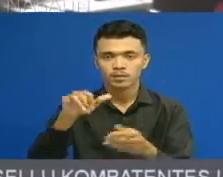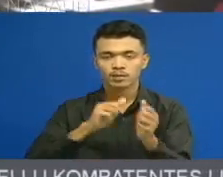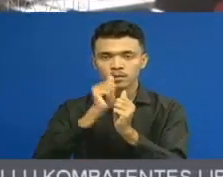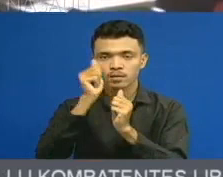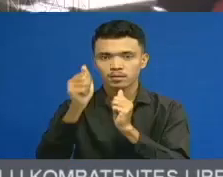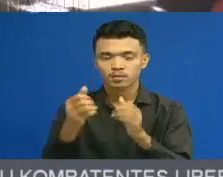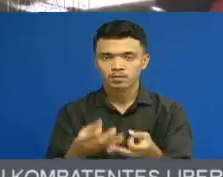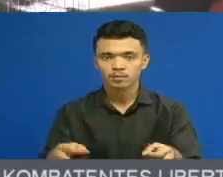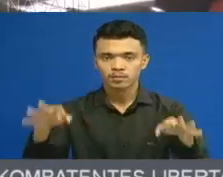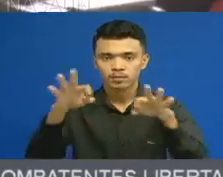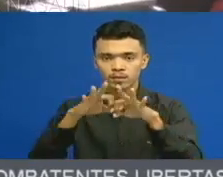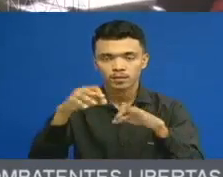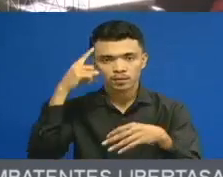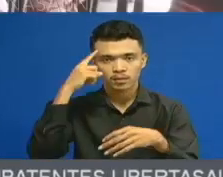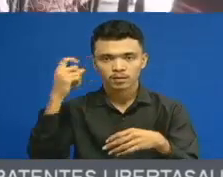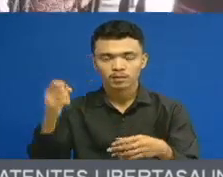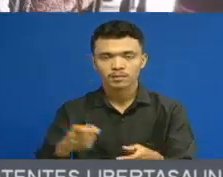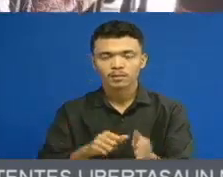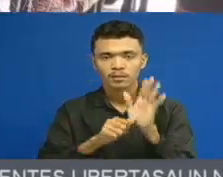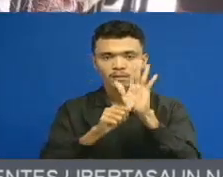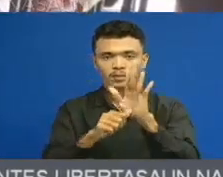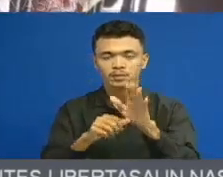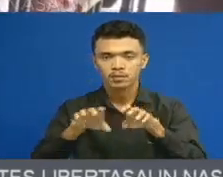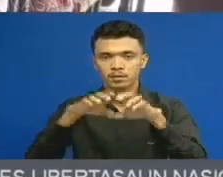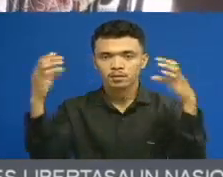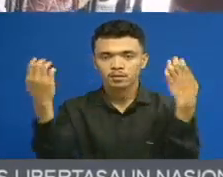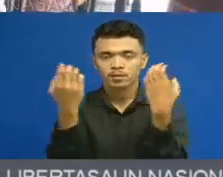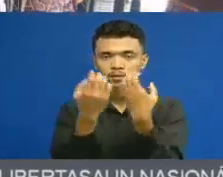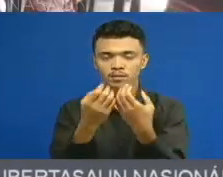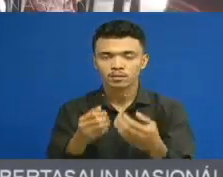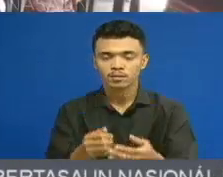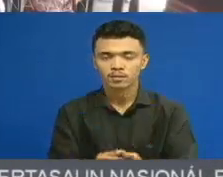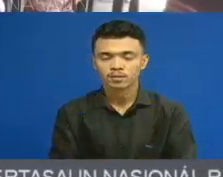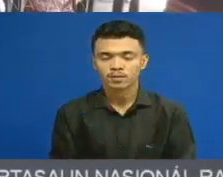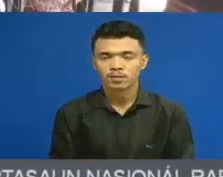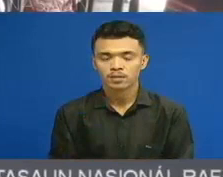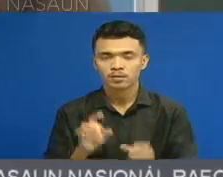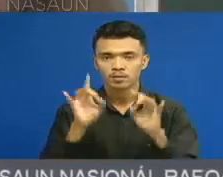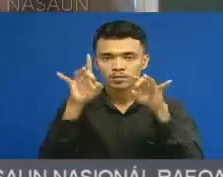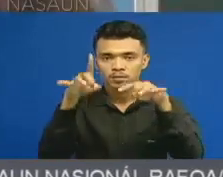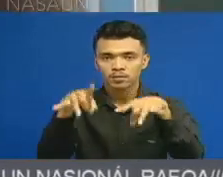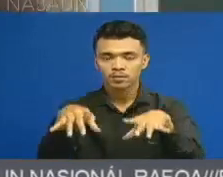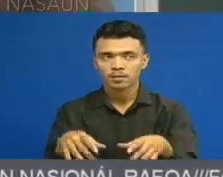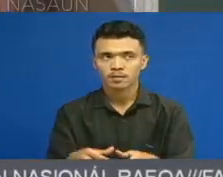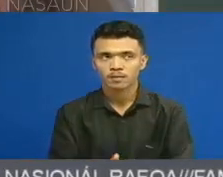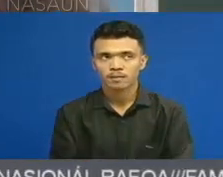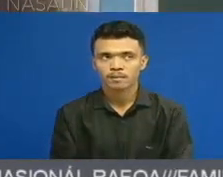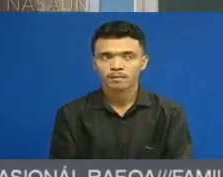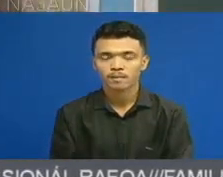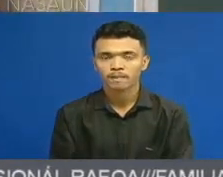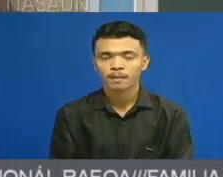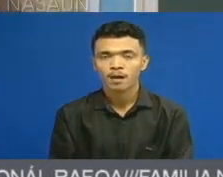importante tebes Tangne nia se apresenta ba iha Conselho Mornington Península, Austrália.